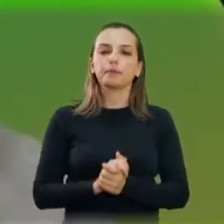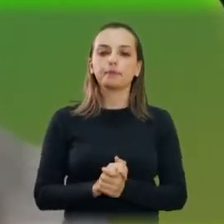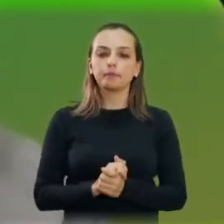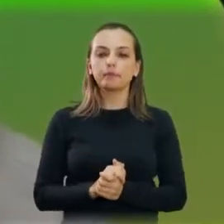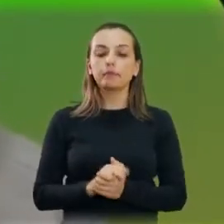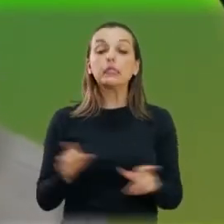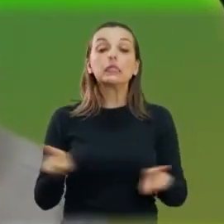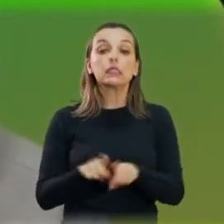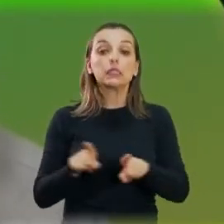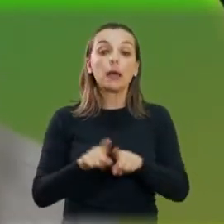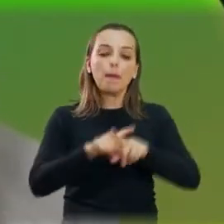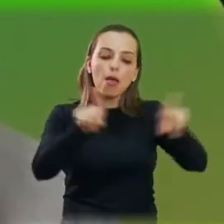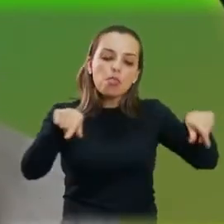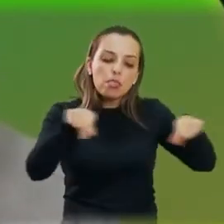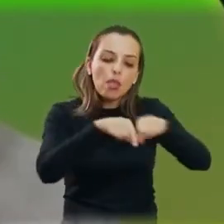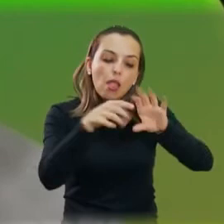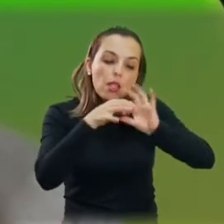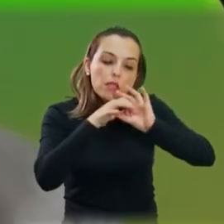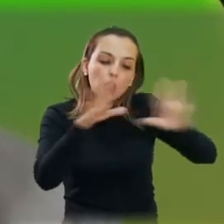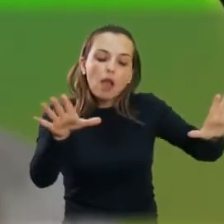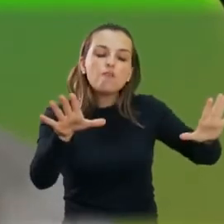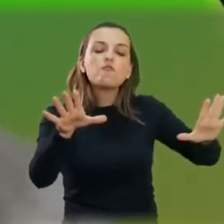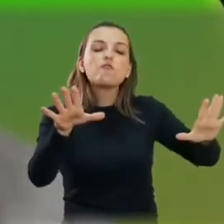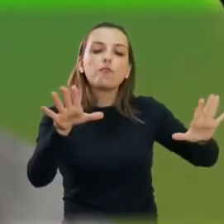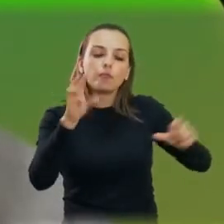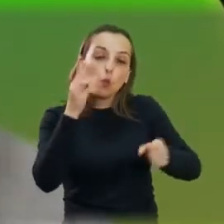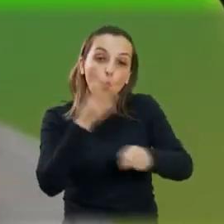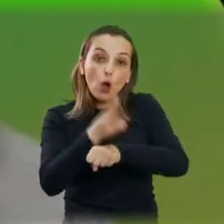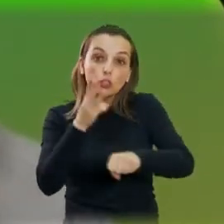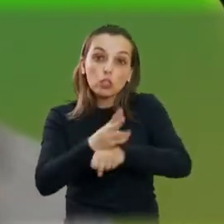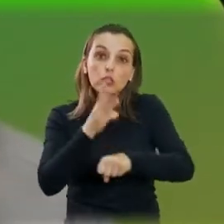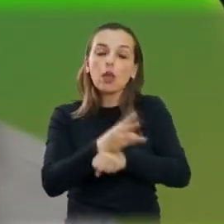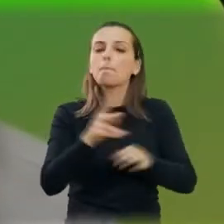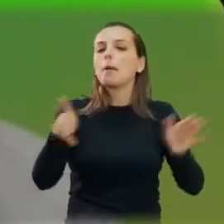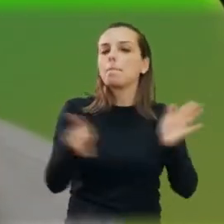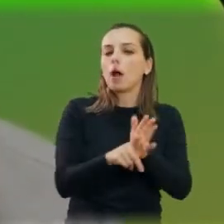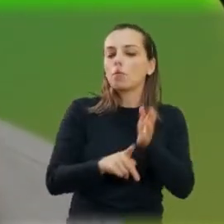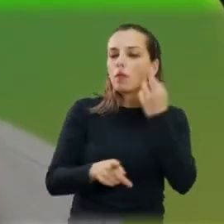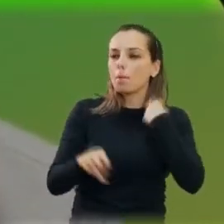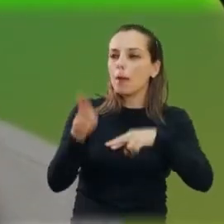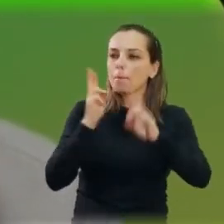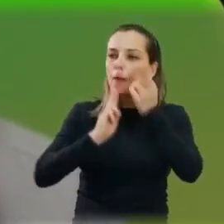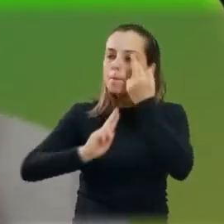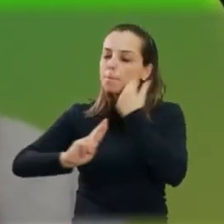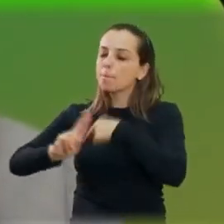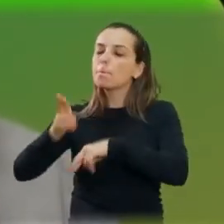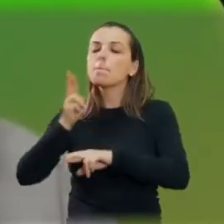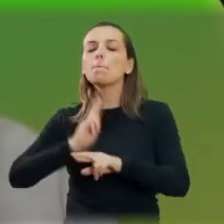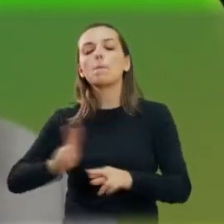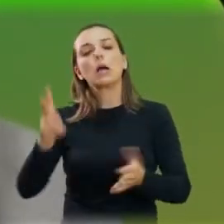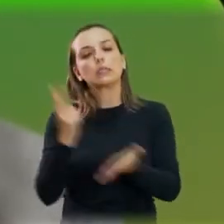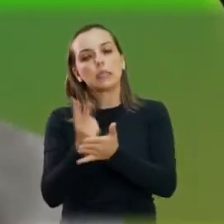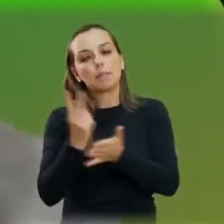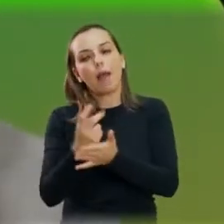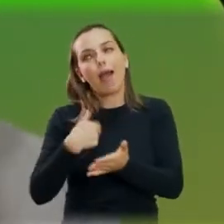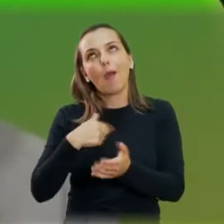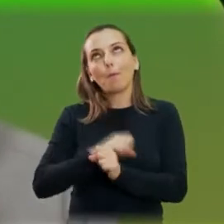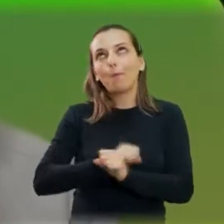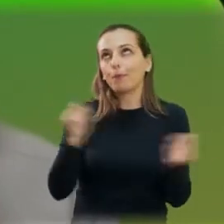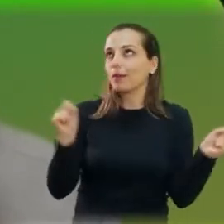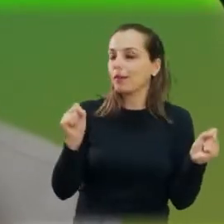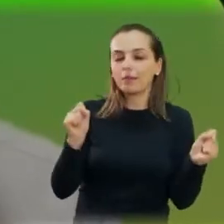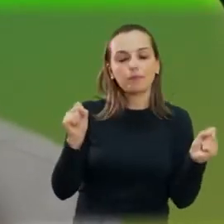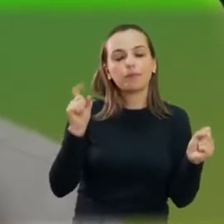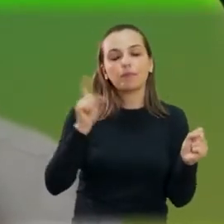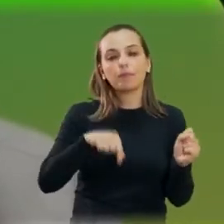E coloco também o nosso gabinete à disposição. Temos o WhatsApp do nosso gabinete, que é respondido várias vezes por dia, diferente do meu, que eu não consigo dar conta, que é